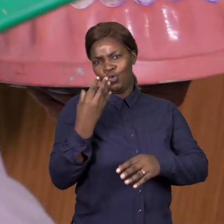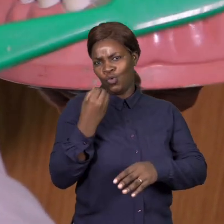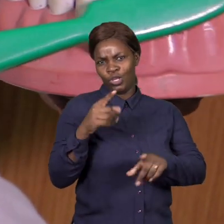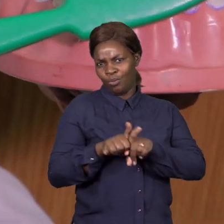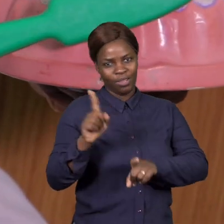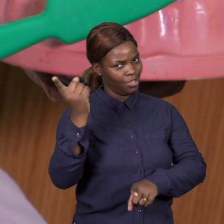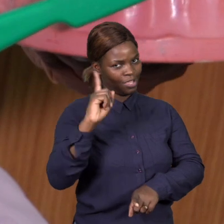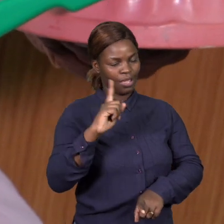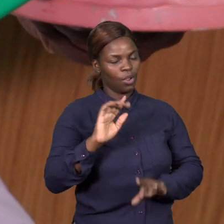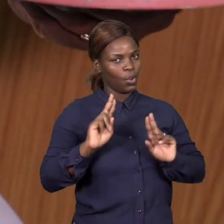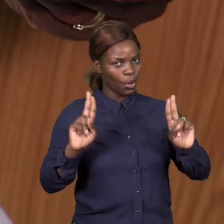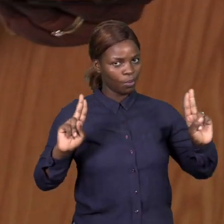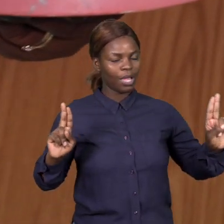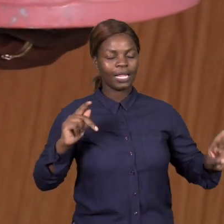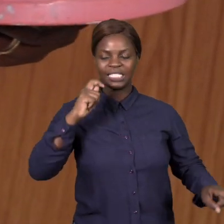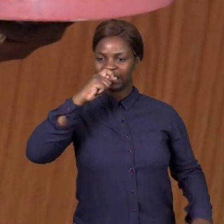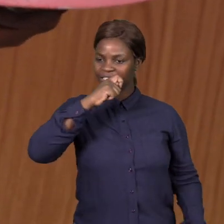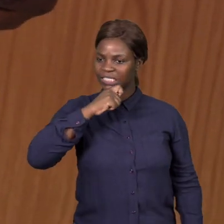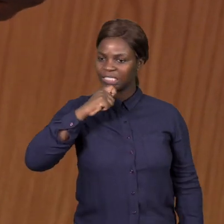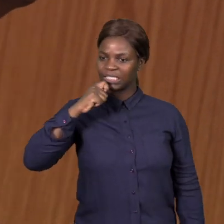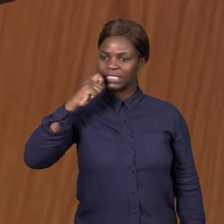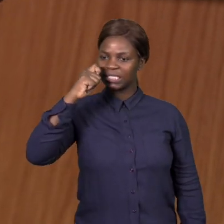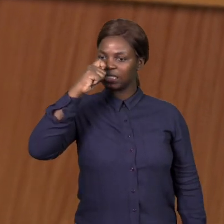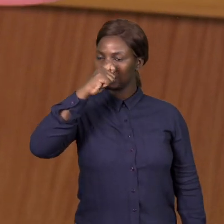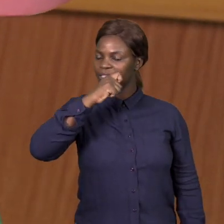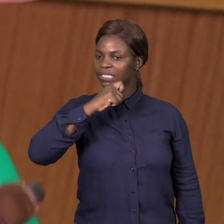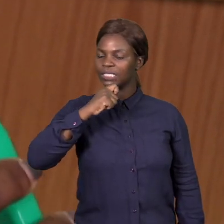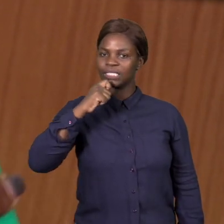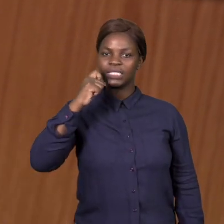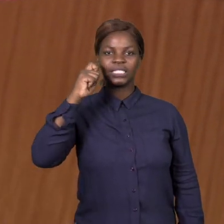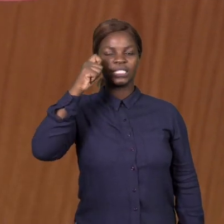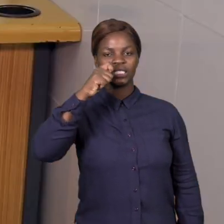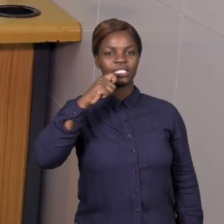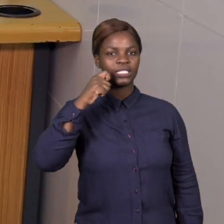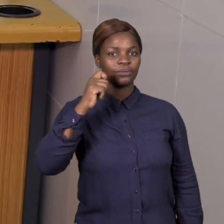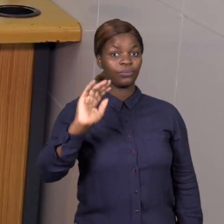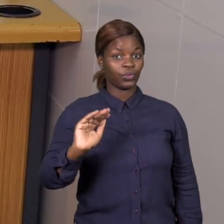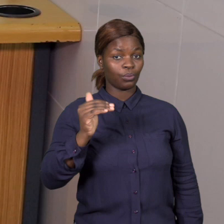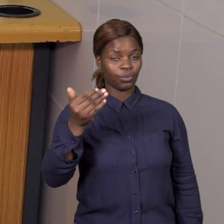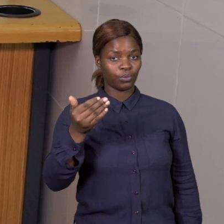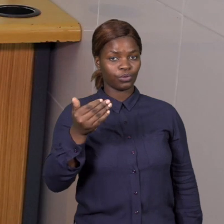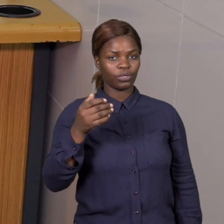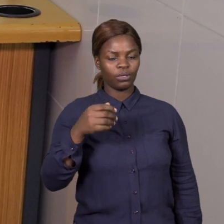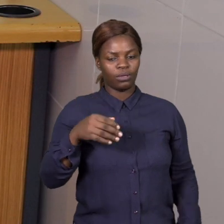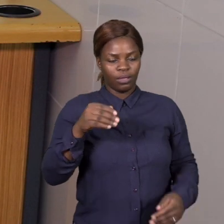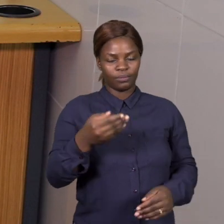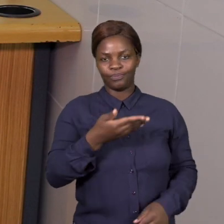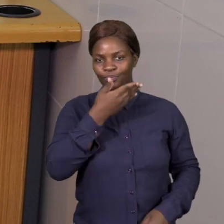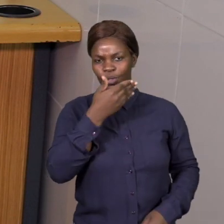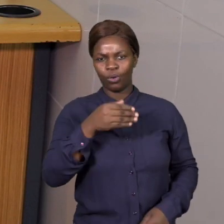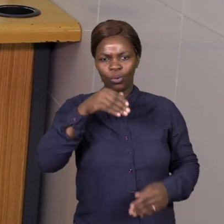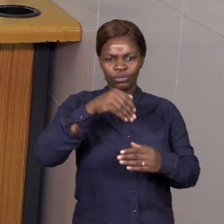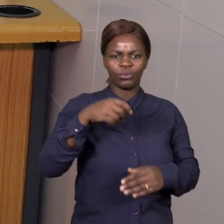vamos fazer este movimento. Chegados aqui, viramos a escova, né? Porque não é possível continuar assim. Então vamos